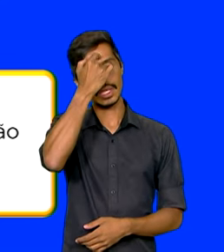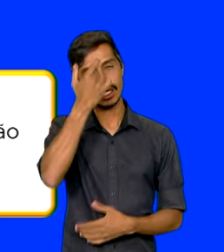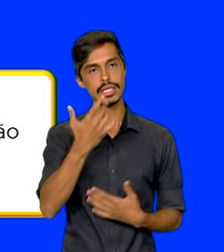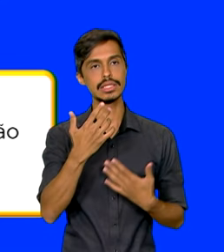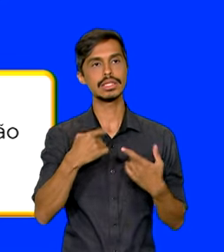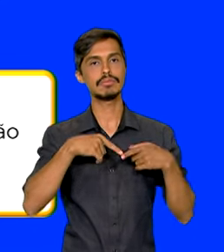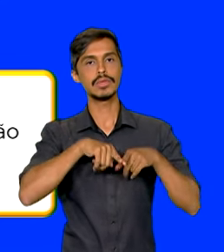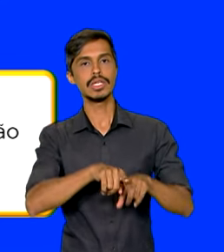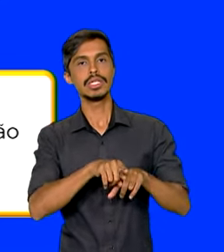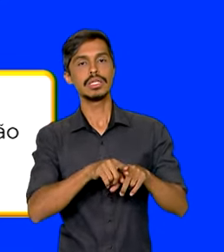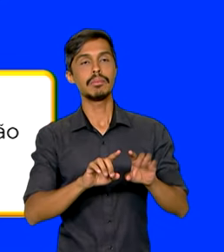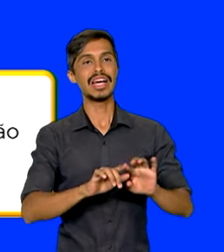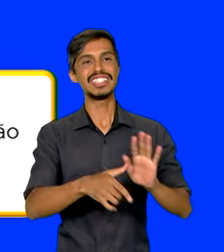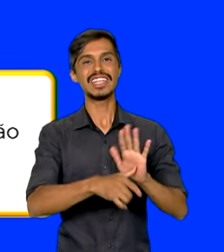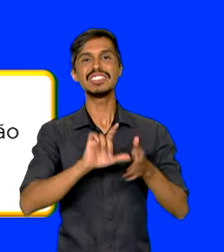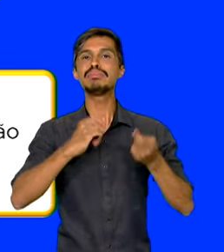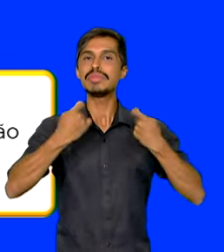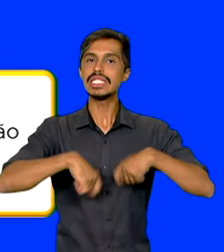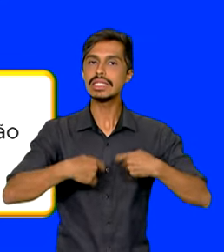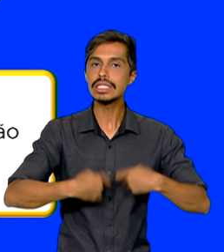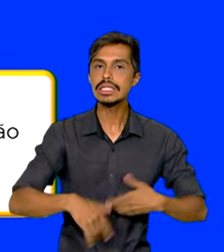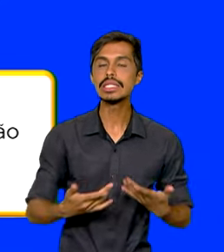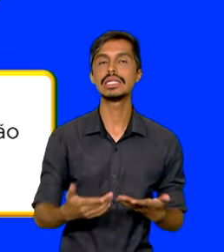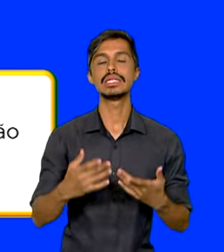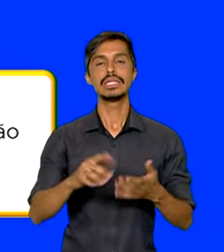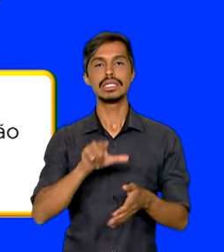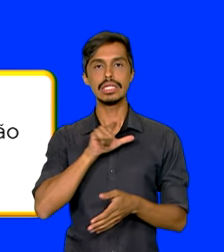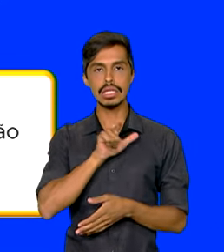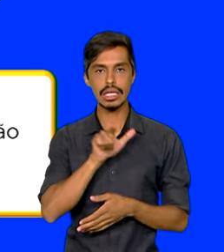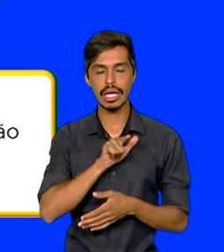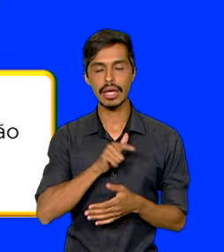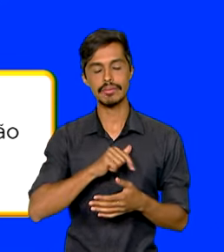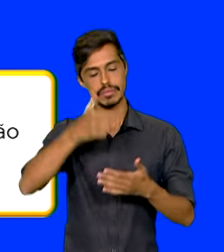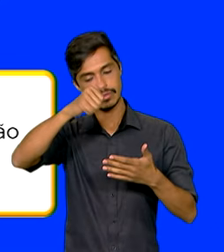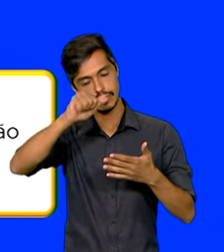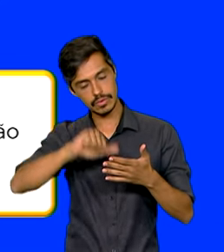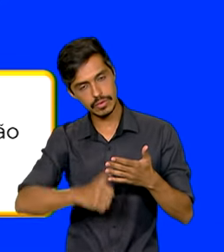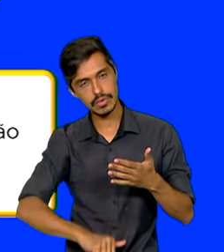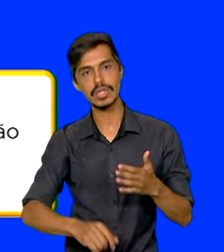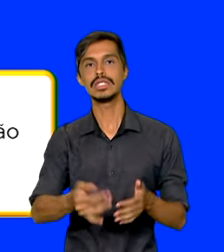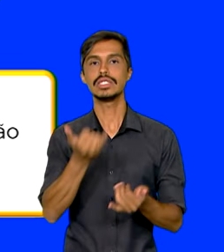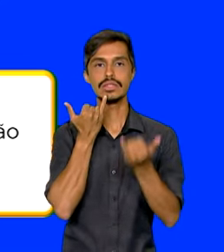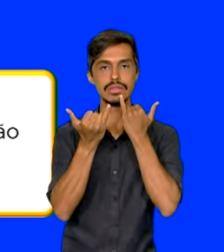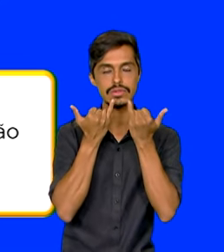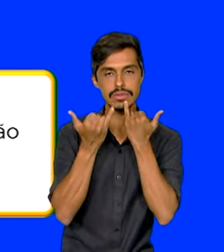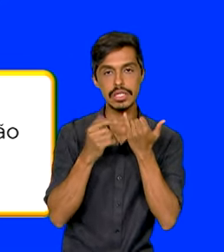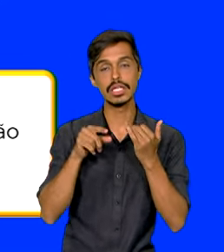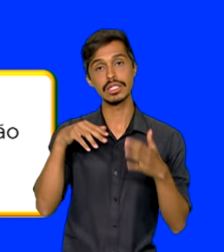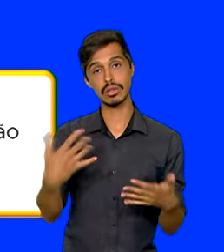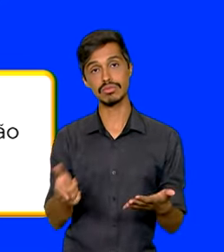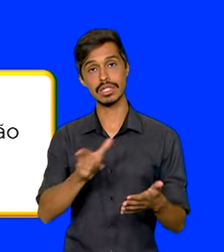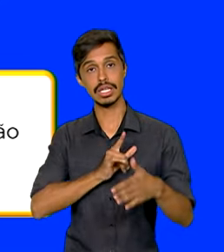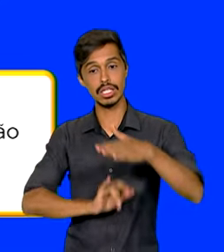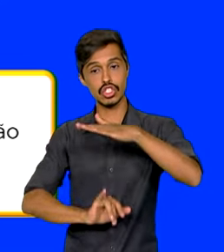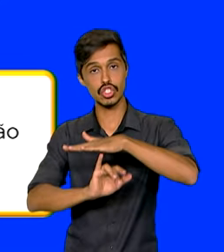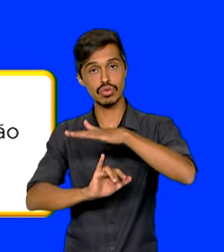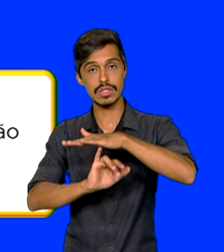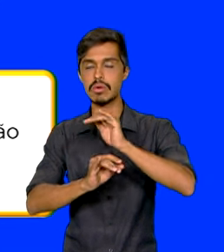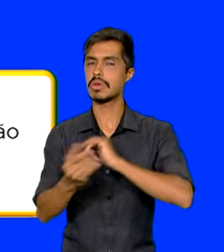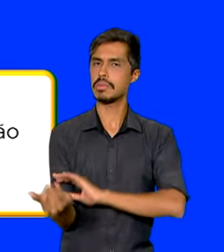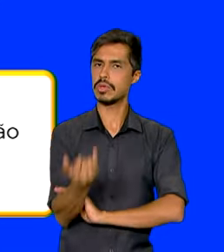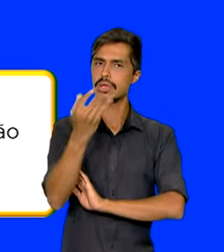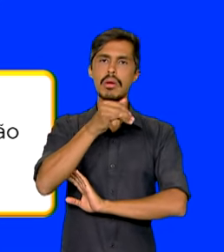sem análise de dados, e para isso o Brasil conta com instituições muito importantes, como